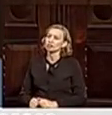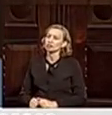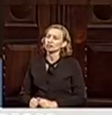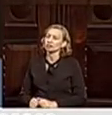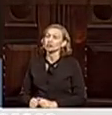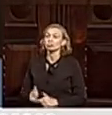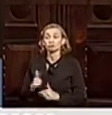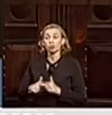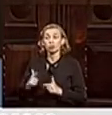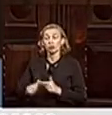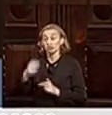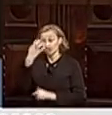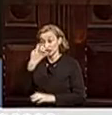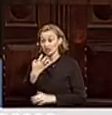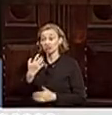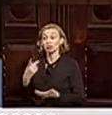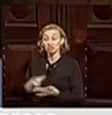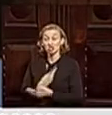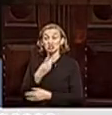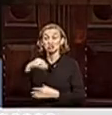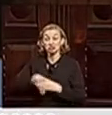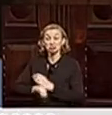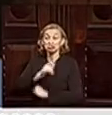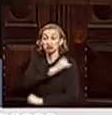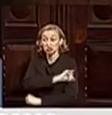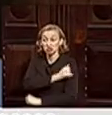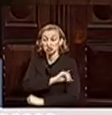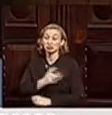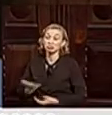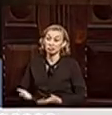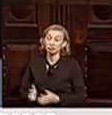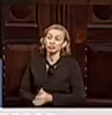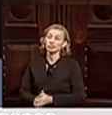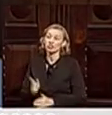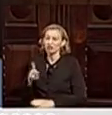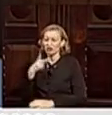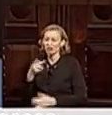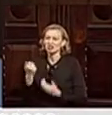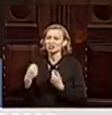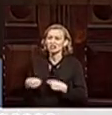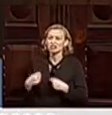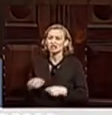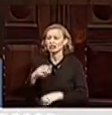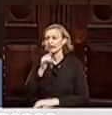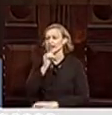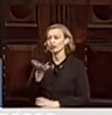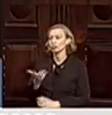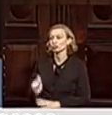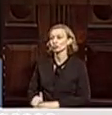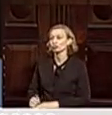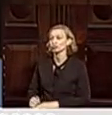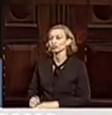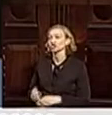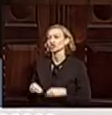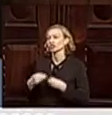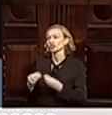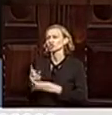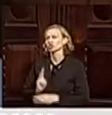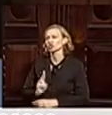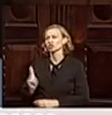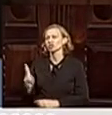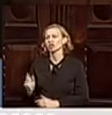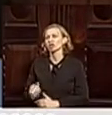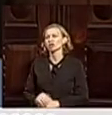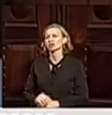graves problemas que assolam o Estado do Rio de Janeiro. Eu já falei aqui da necessidade, por exemplo, de darmos continuidade